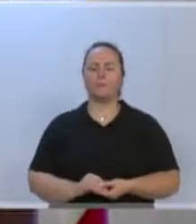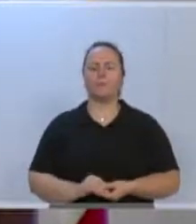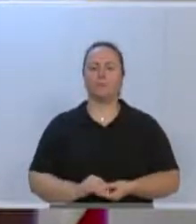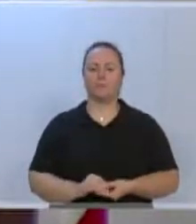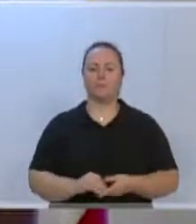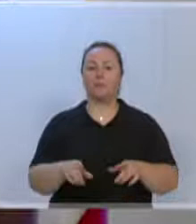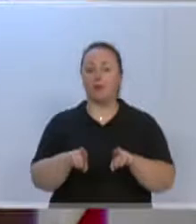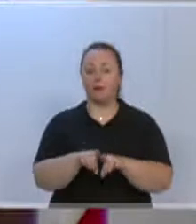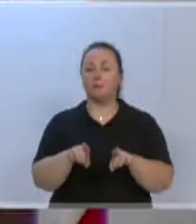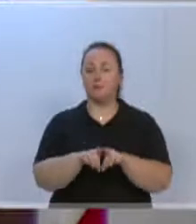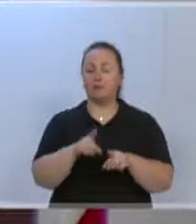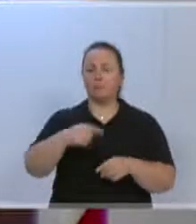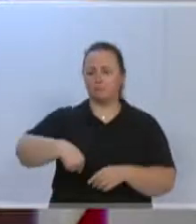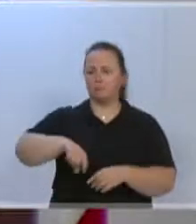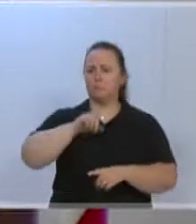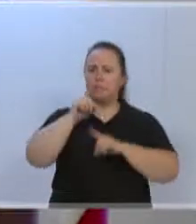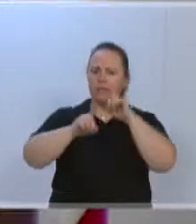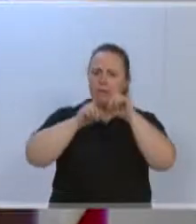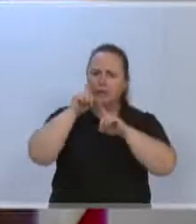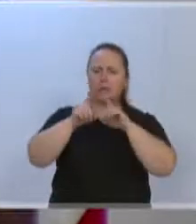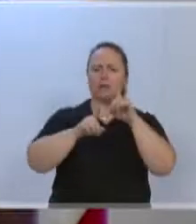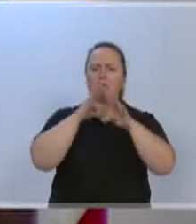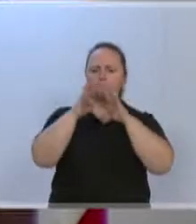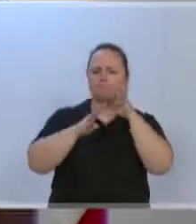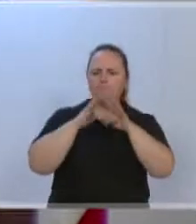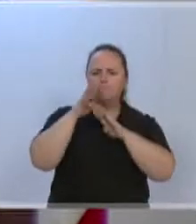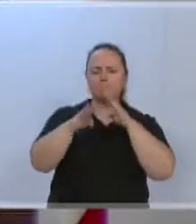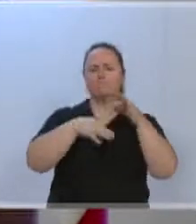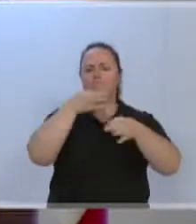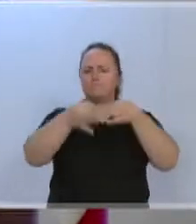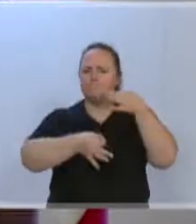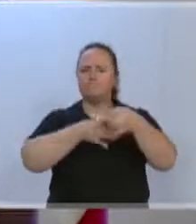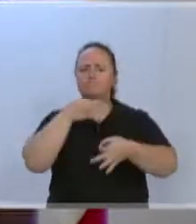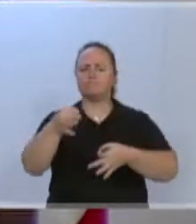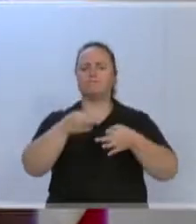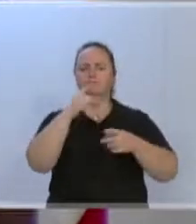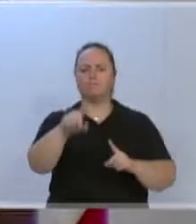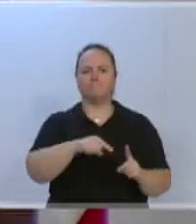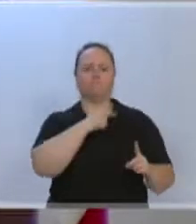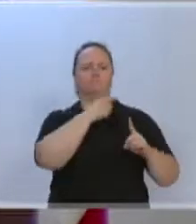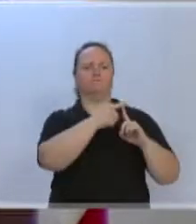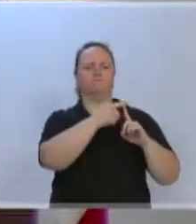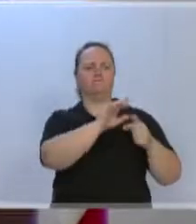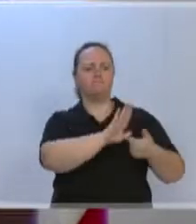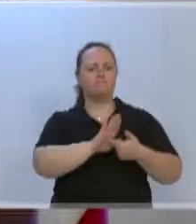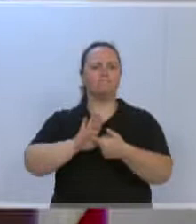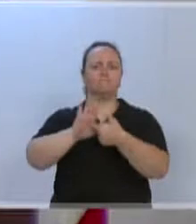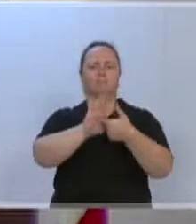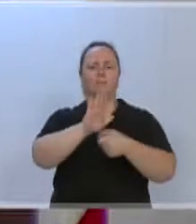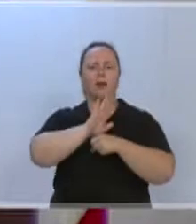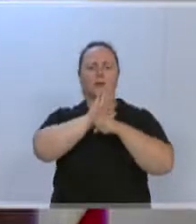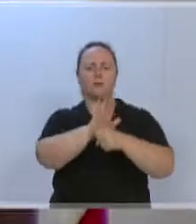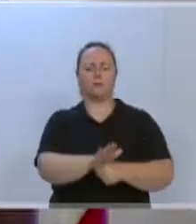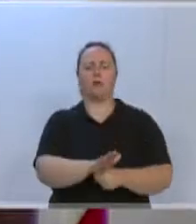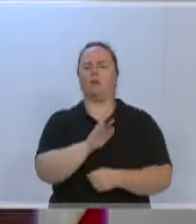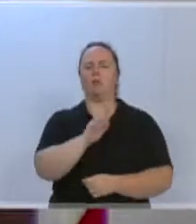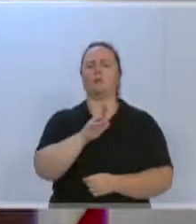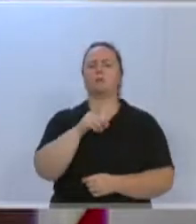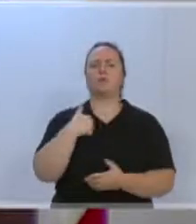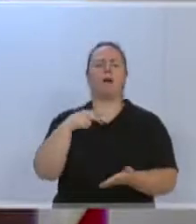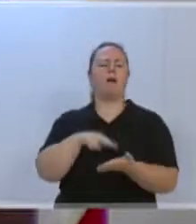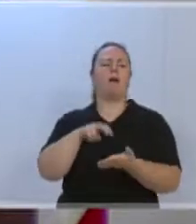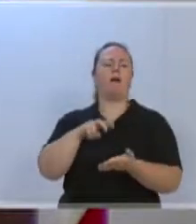trazemos aqui as críticas e sugestões de sempre com um olhar positivo e nunca com um olhar apenas de trazer por trazer ou de fazer oba-oba